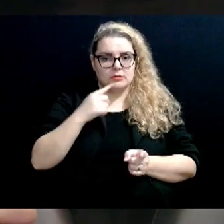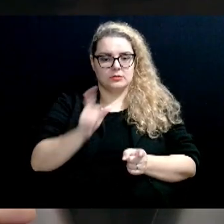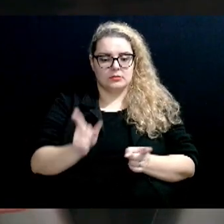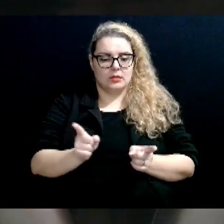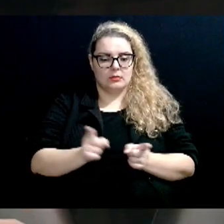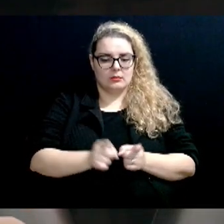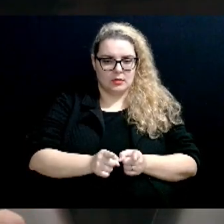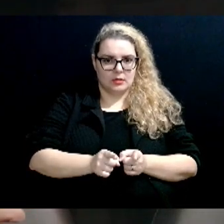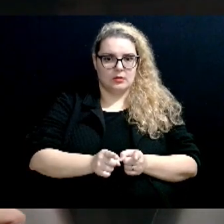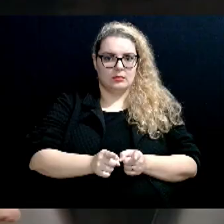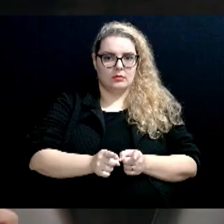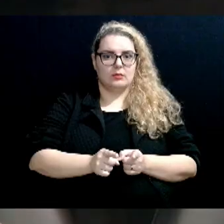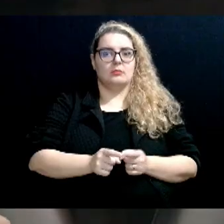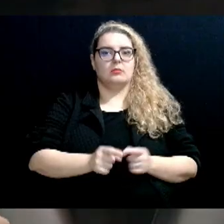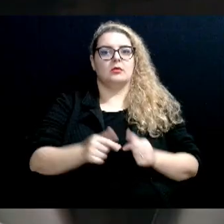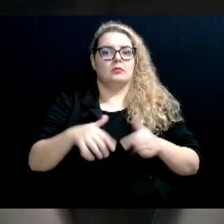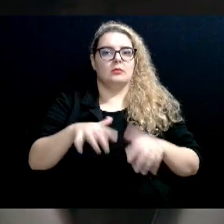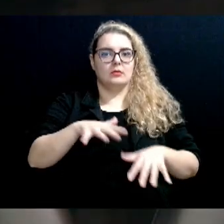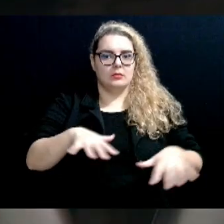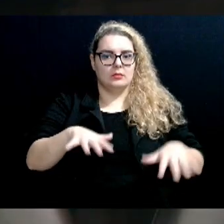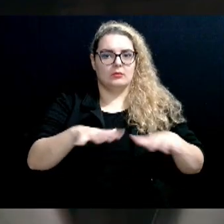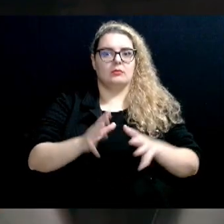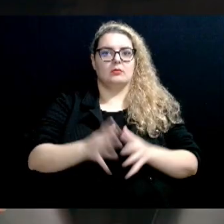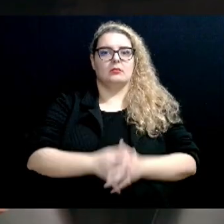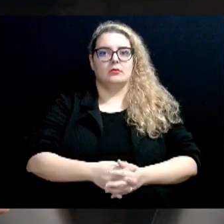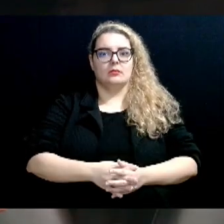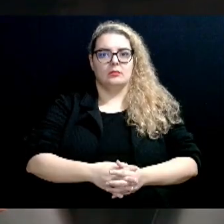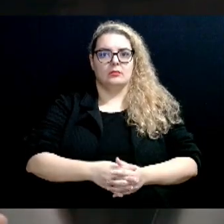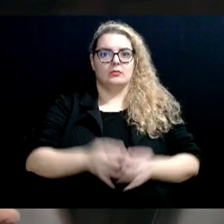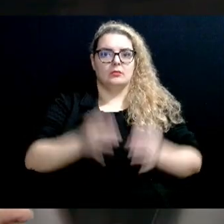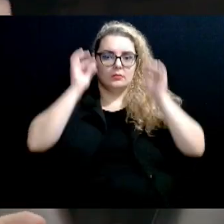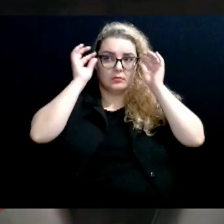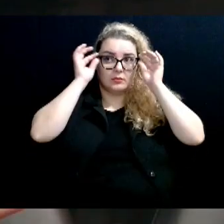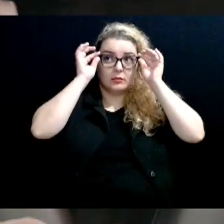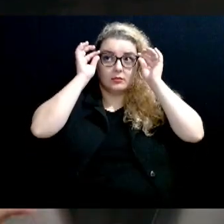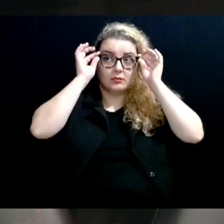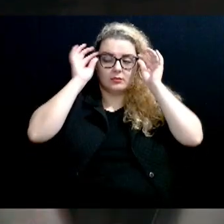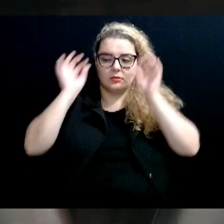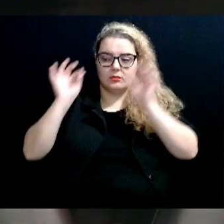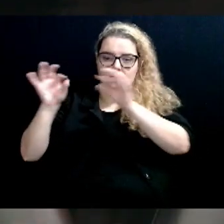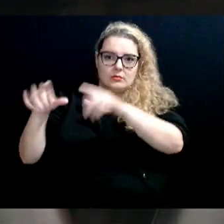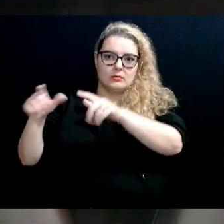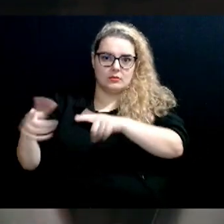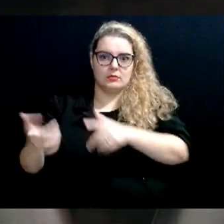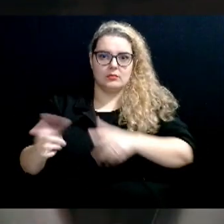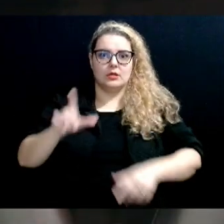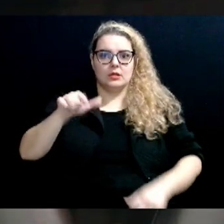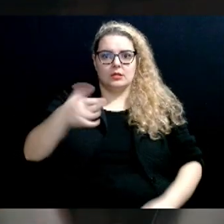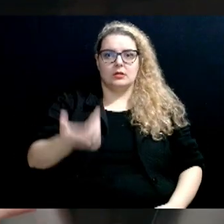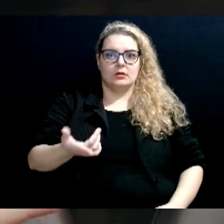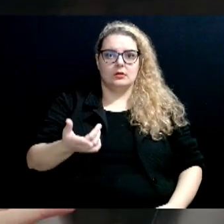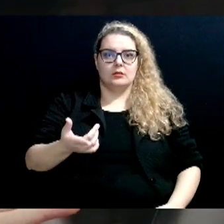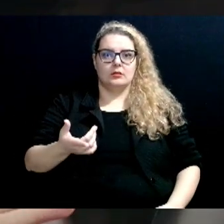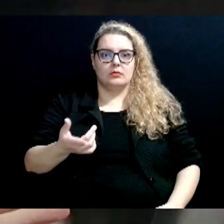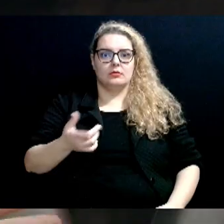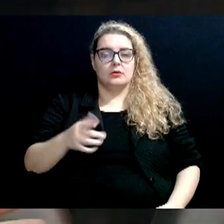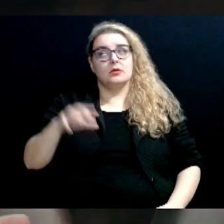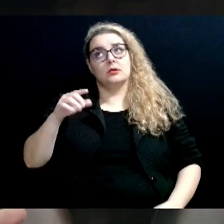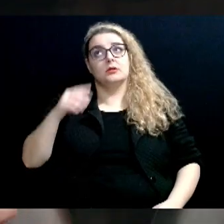trabalhar ali, vou colocar o óculos em tal lugar, e depois eu vou fazer o quê? Então